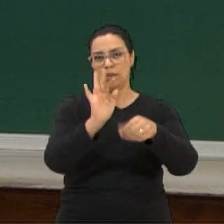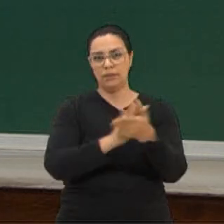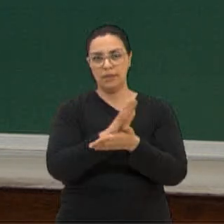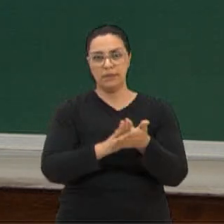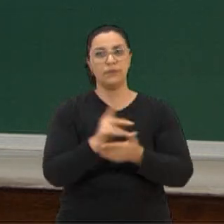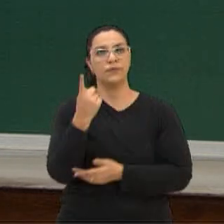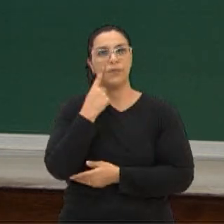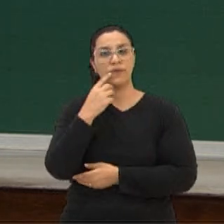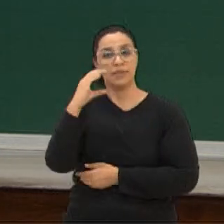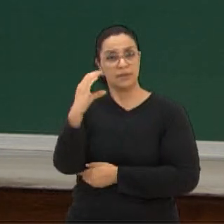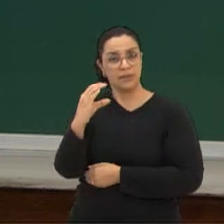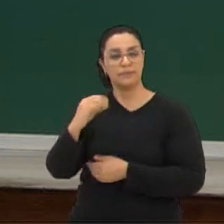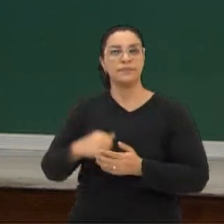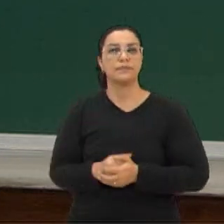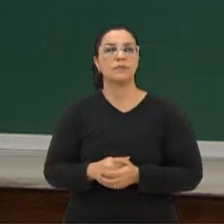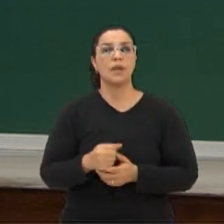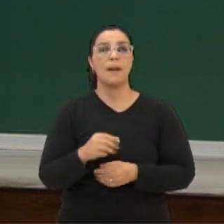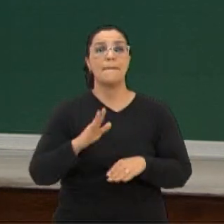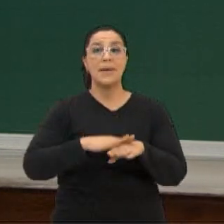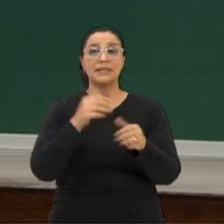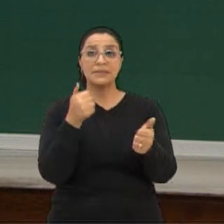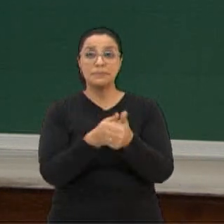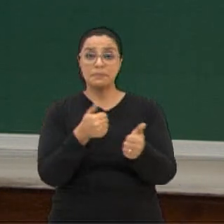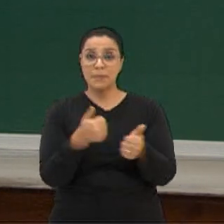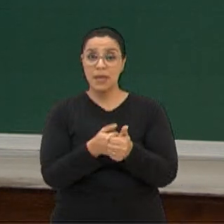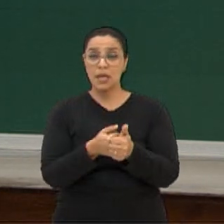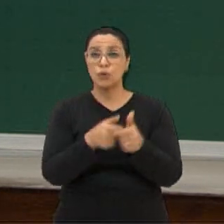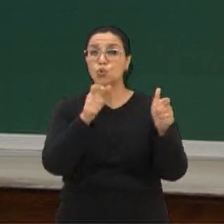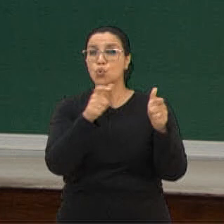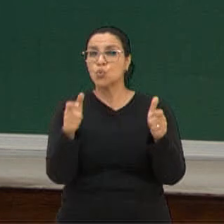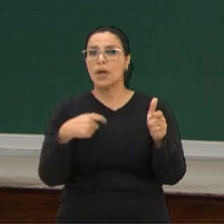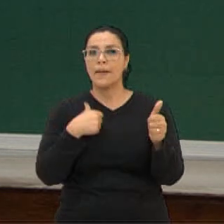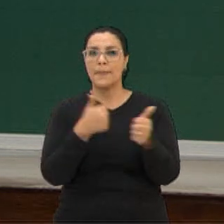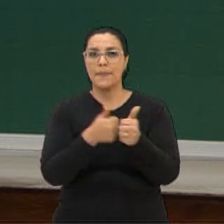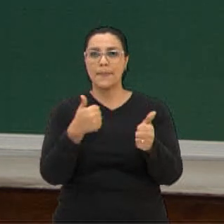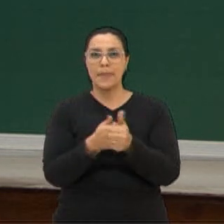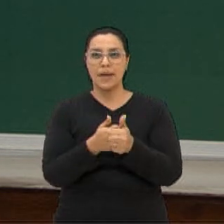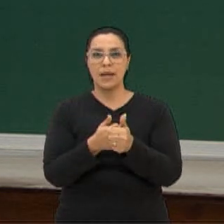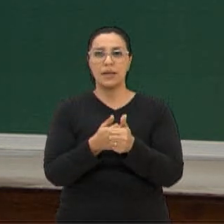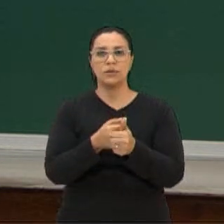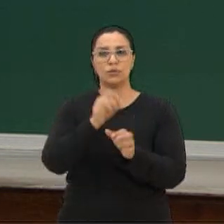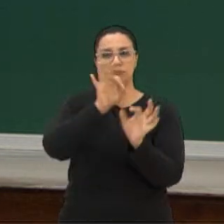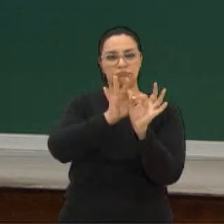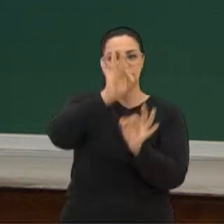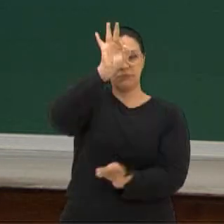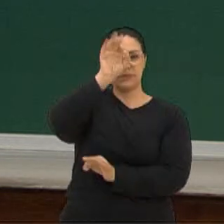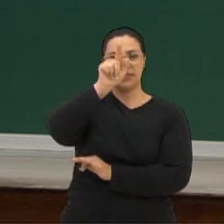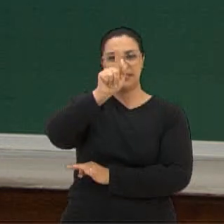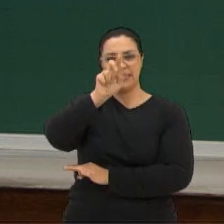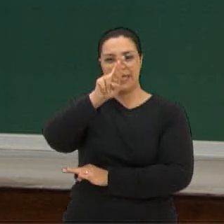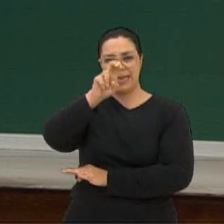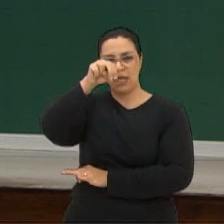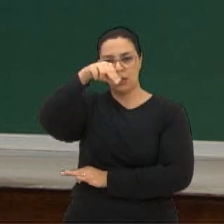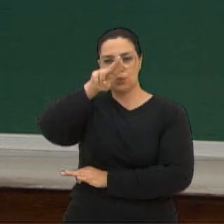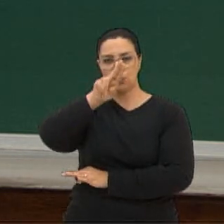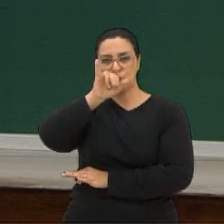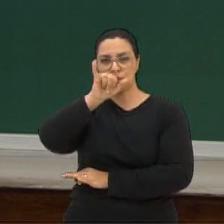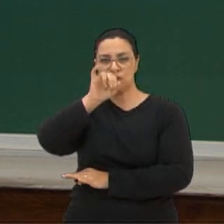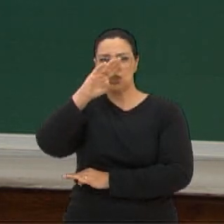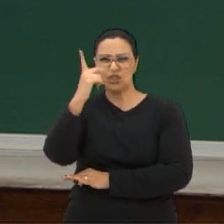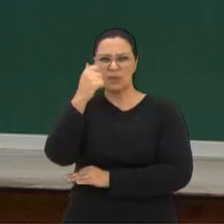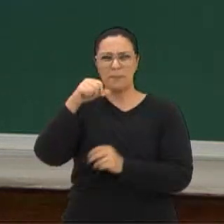para a próxima, ó. Letra C. Quanto mais próximo uma localidade se encontra do meridiano de Greenwich, maior é sua exposição aos